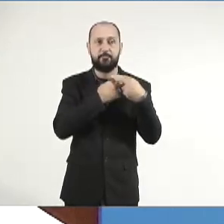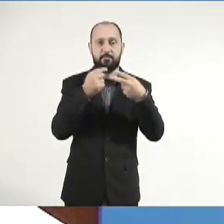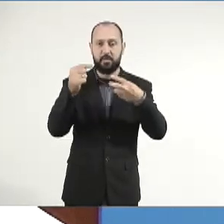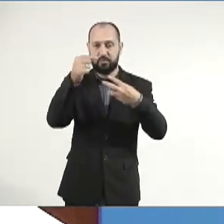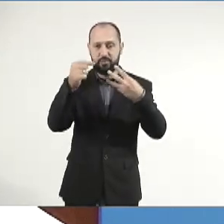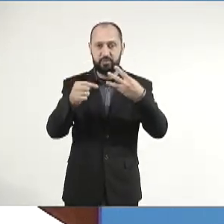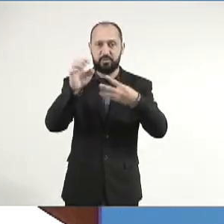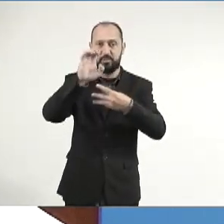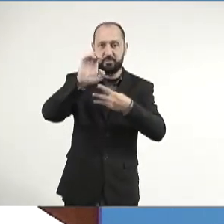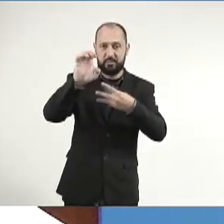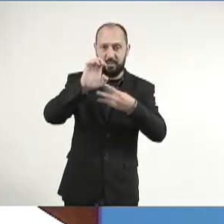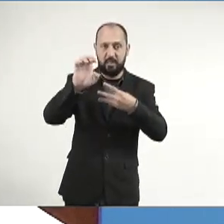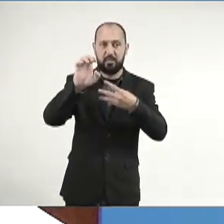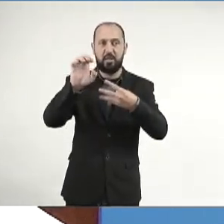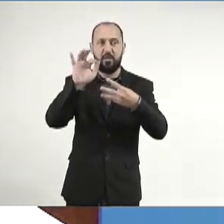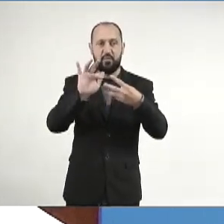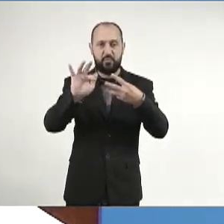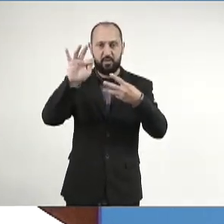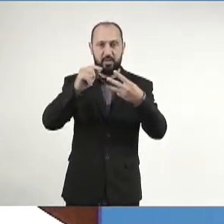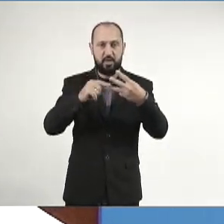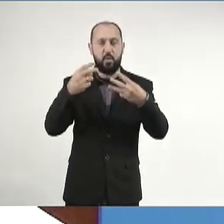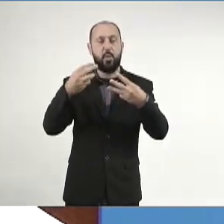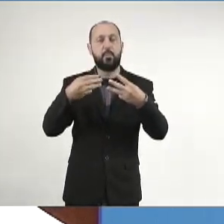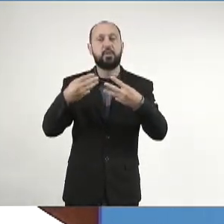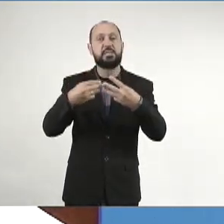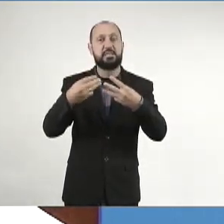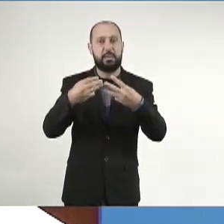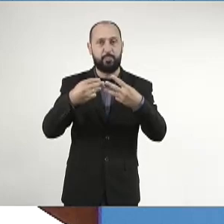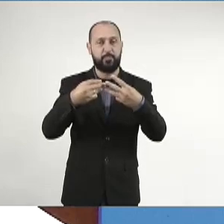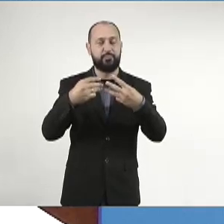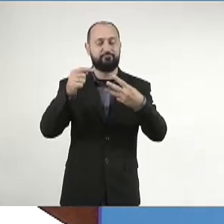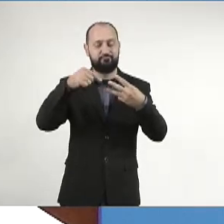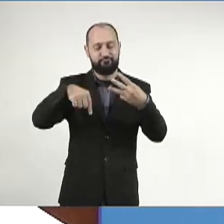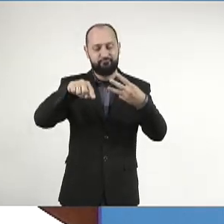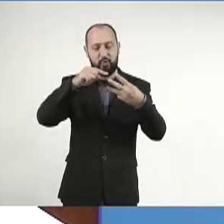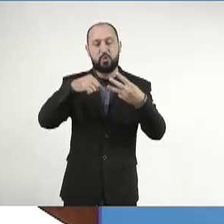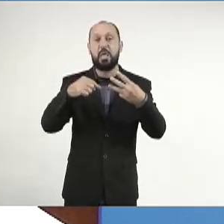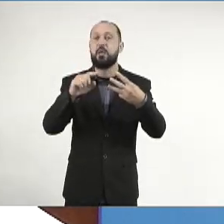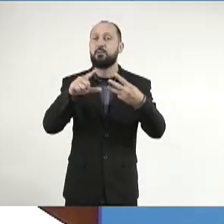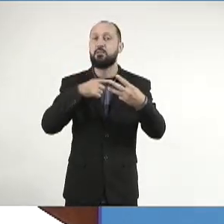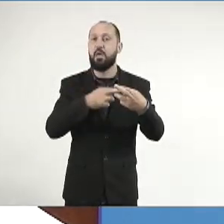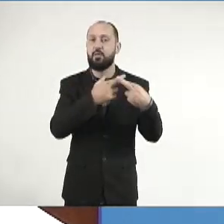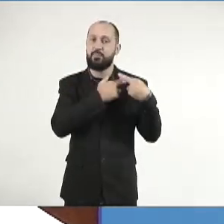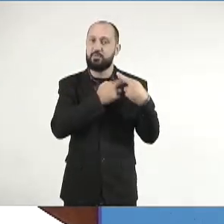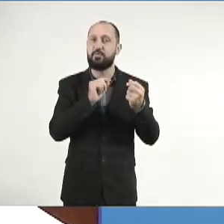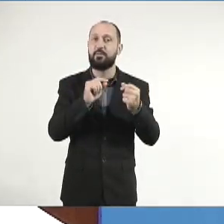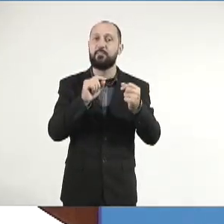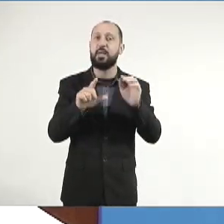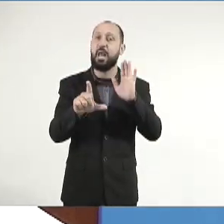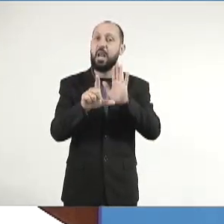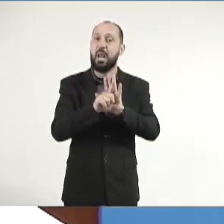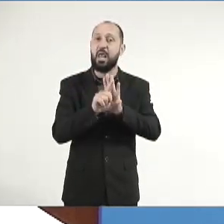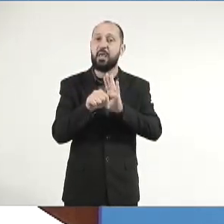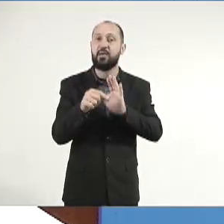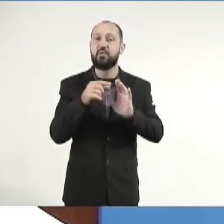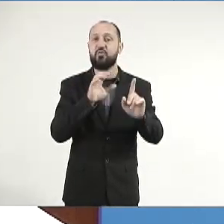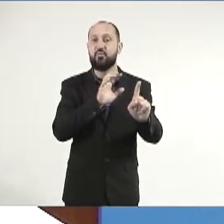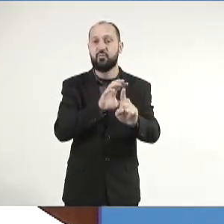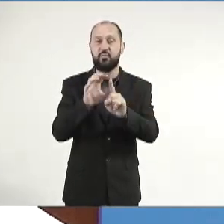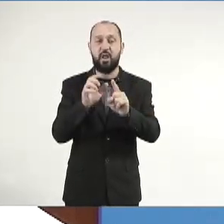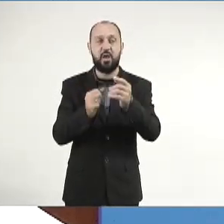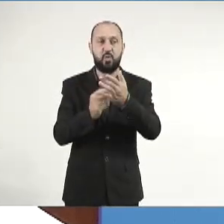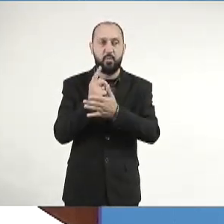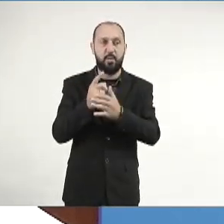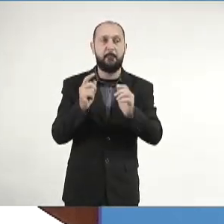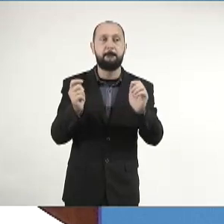de estados, União e municípios para que a legislação sobre esse tema que afeta o